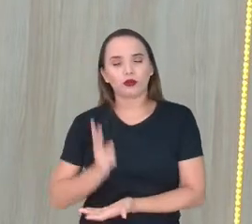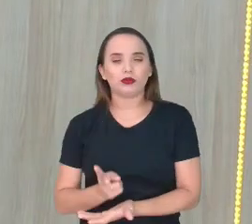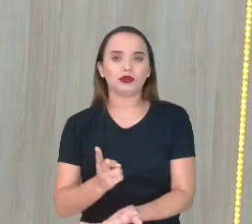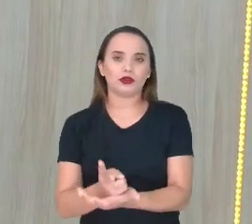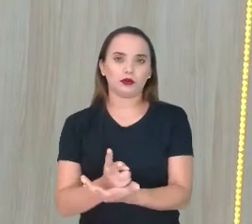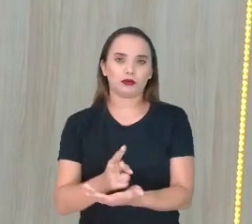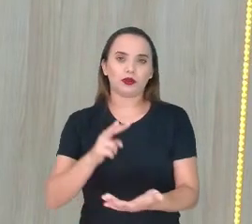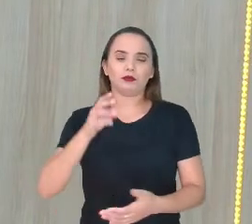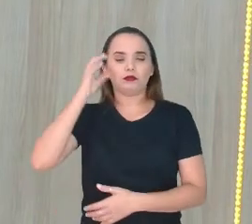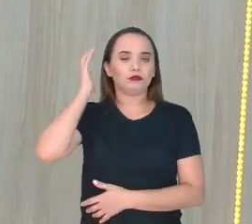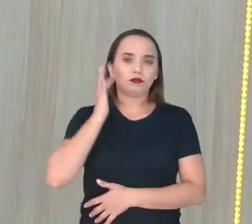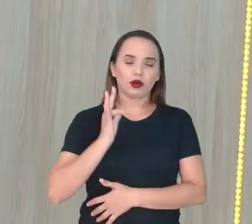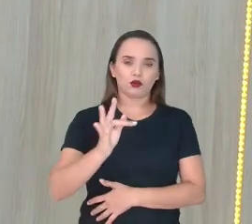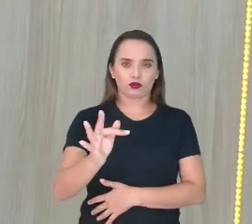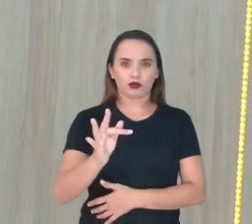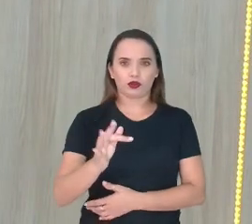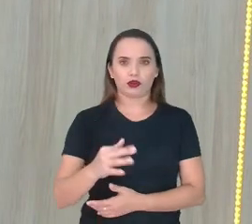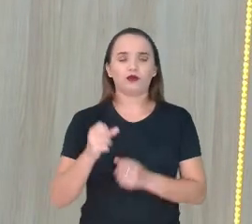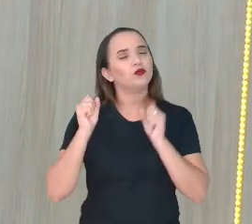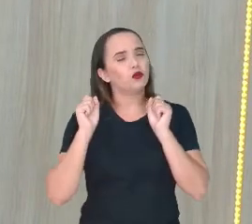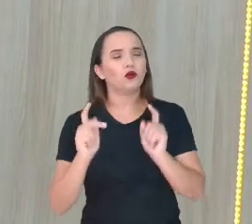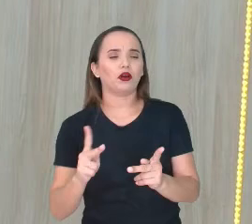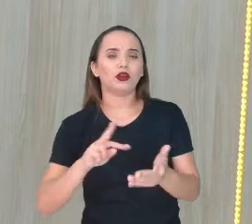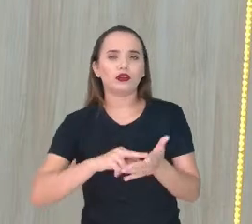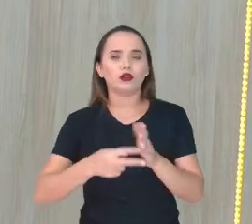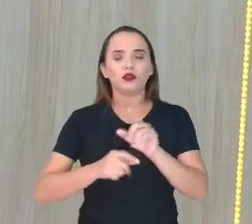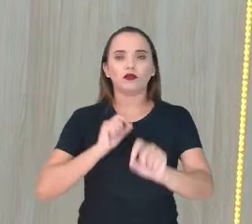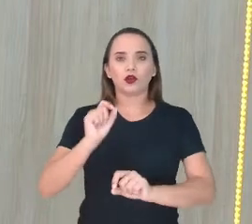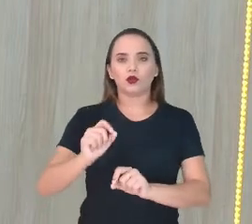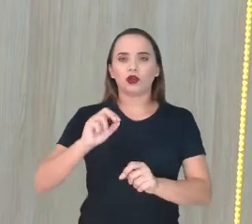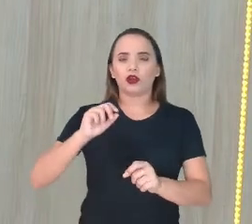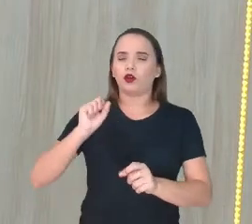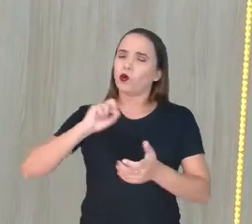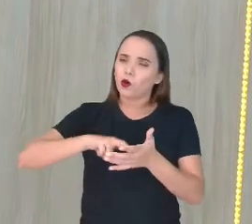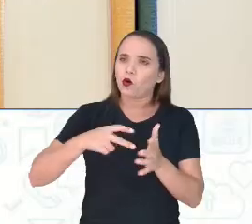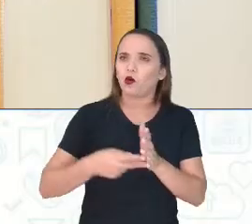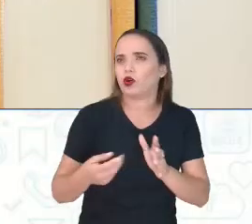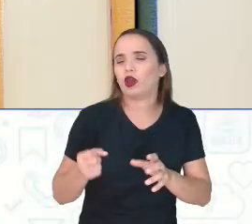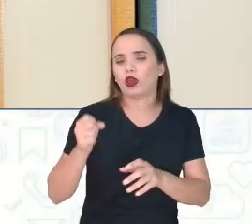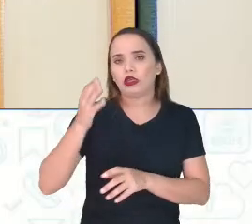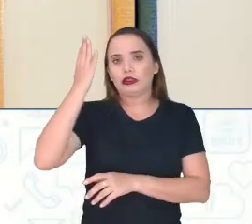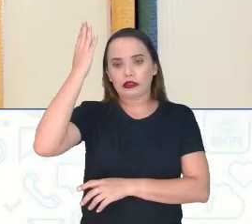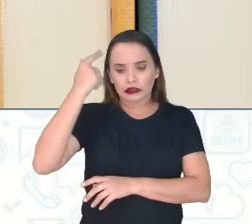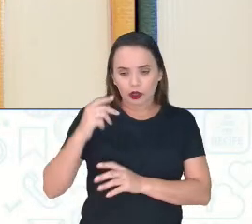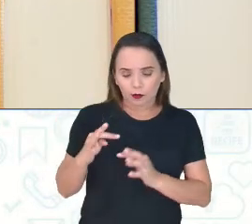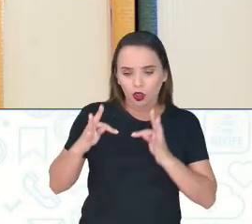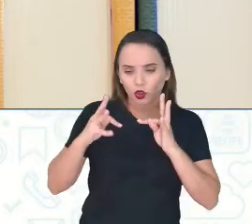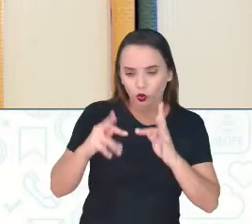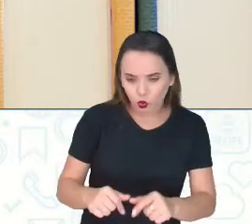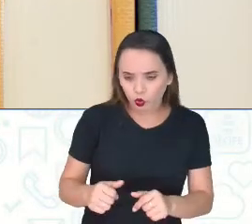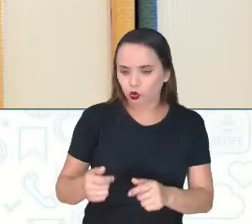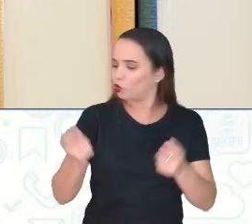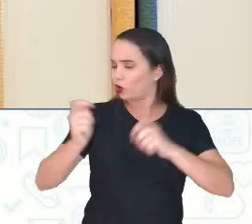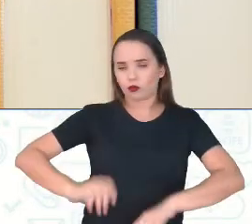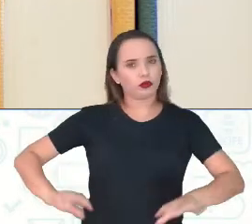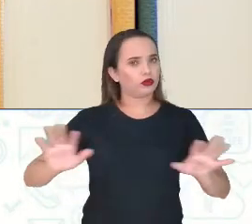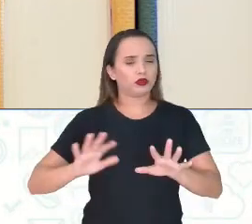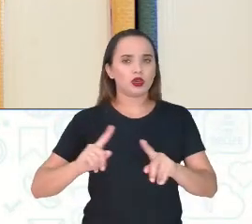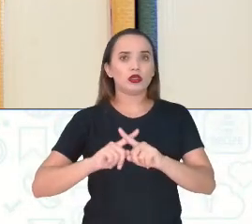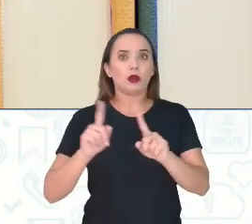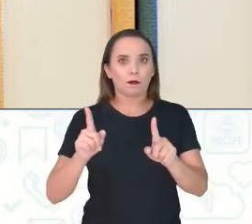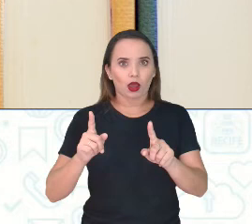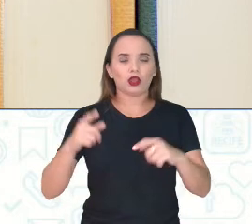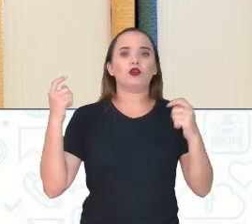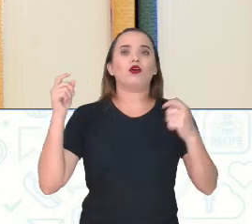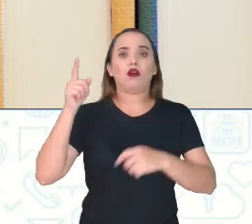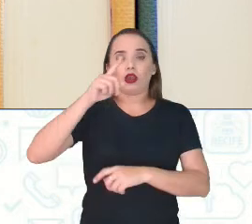seja, tudo bem não saber de tudo, mas também não ache que vocês não sabem nada, tá? Porque a gente sempre sabe